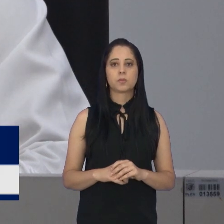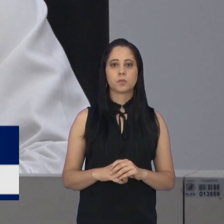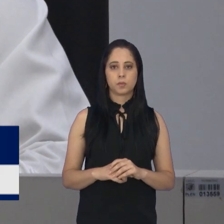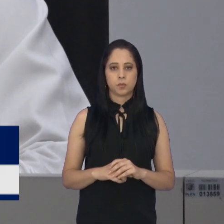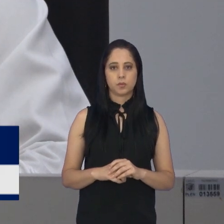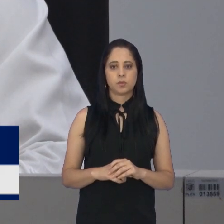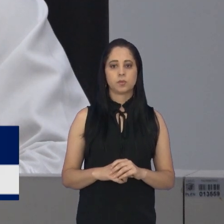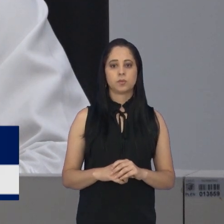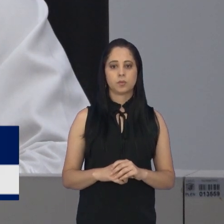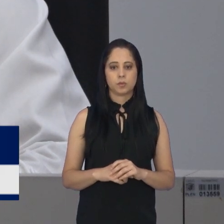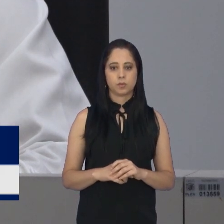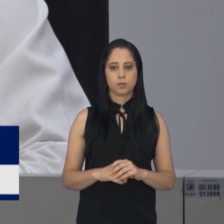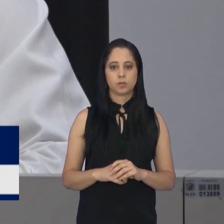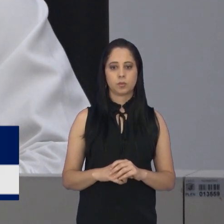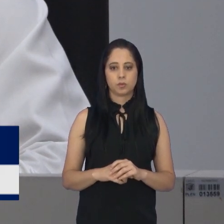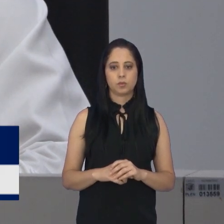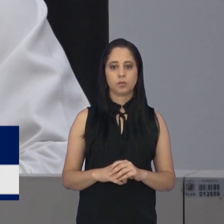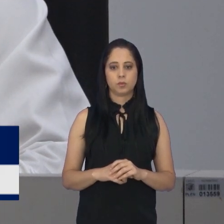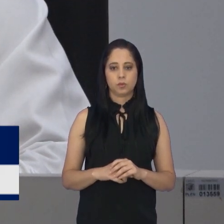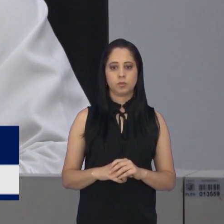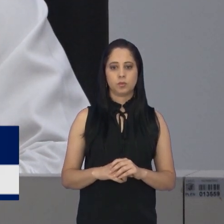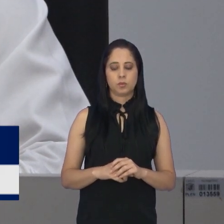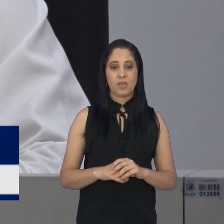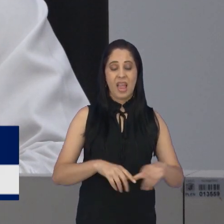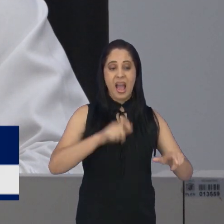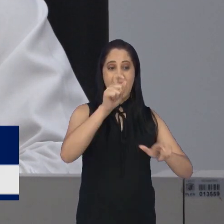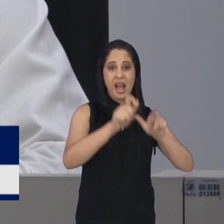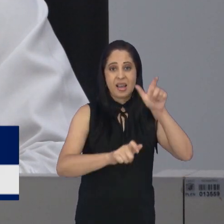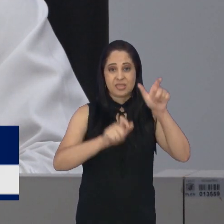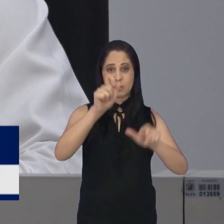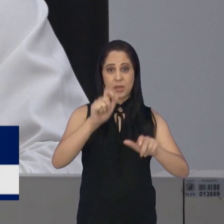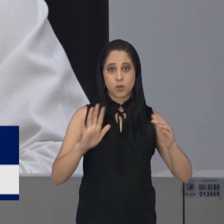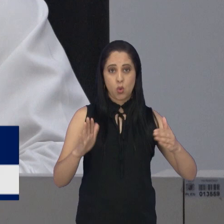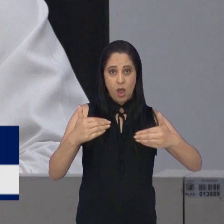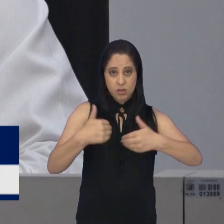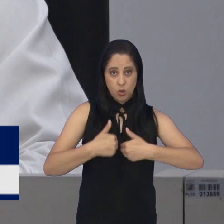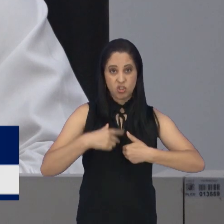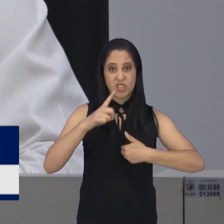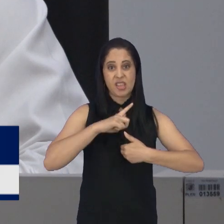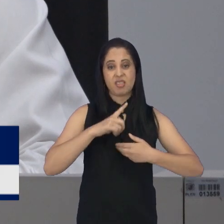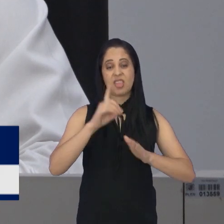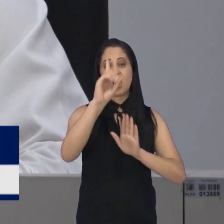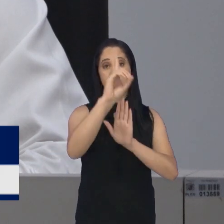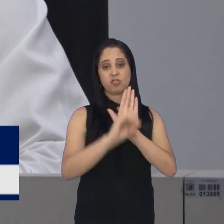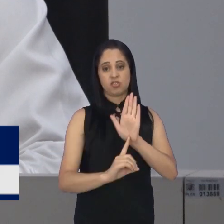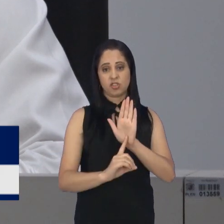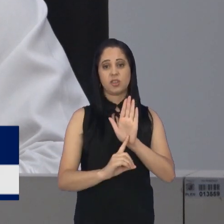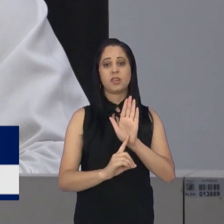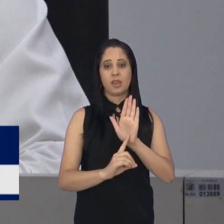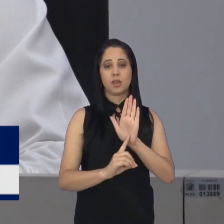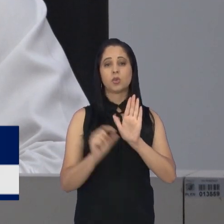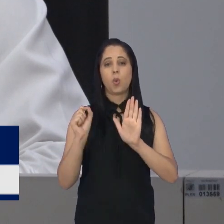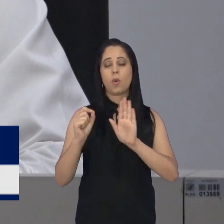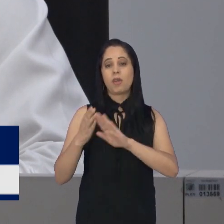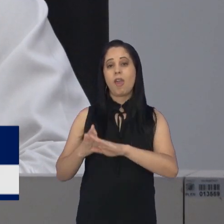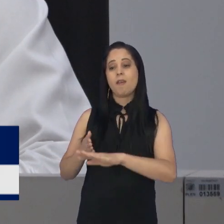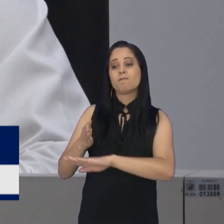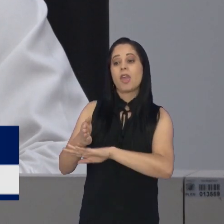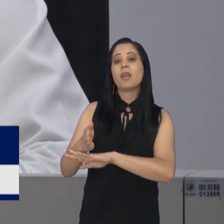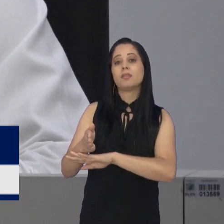Dispõe sobre os direitos das pessoas com transtorno do espectro autista, TEA, ingressarem